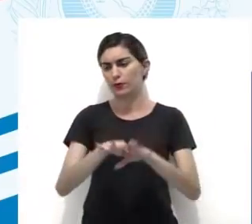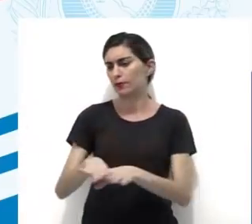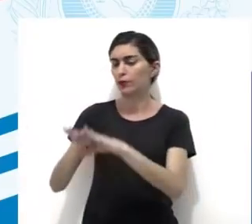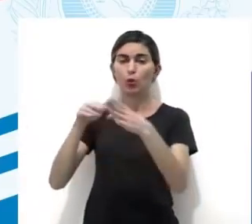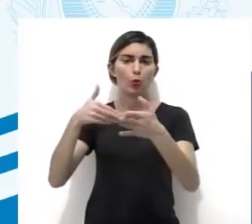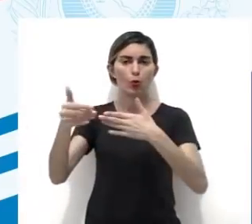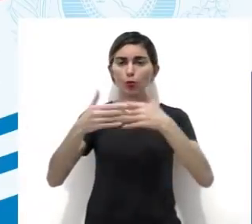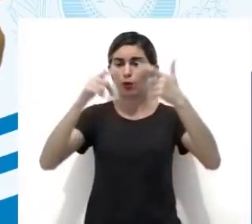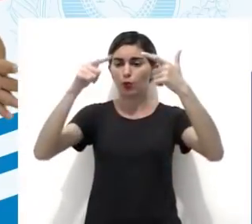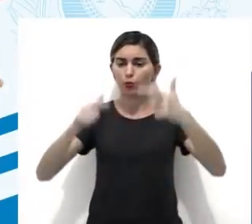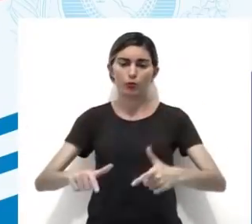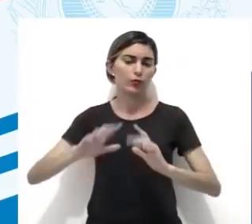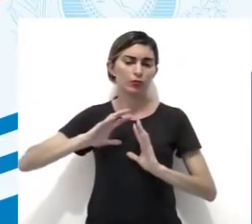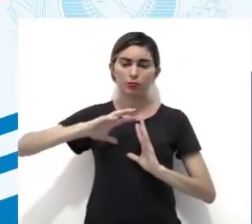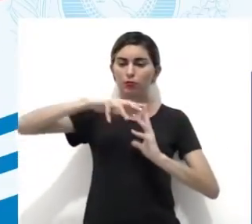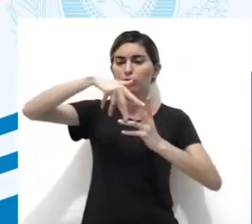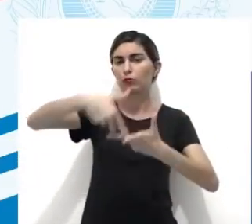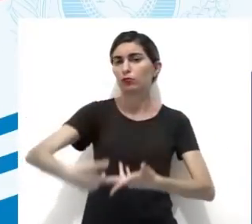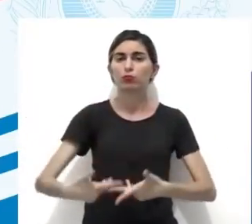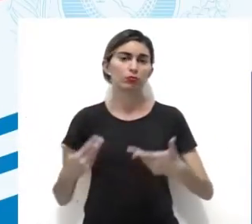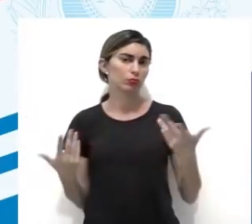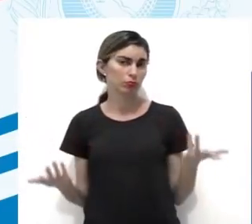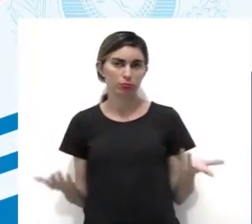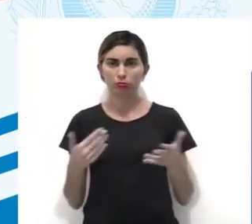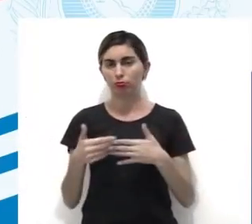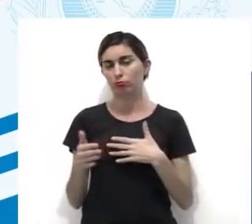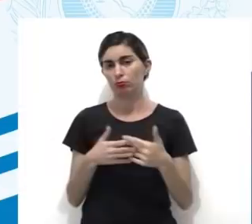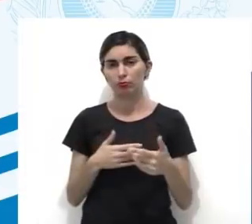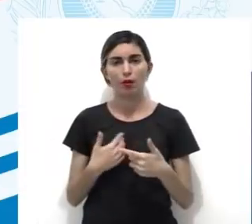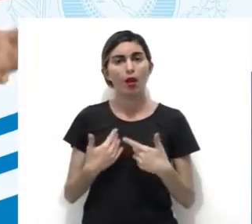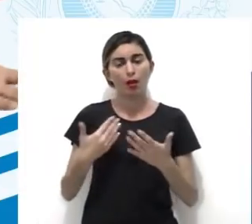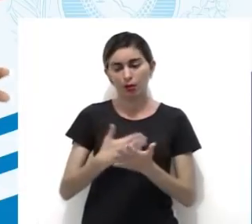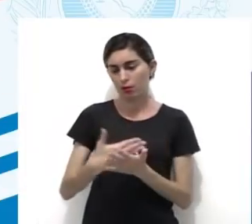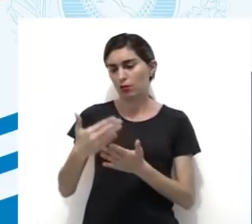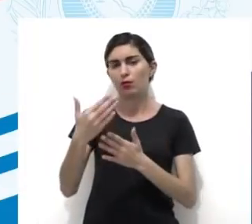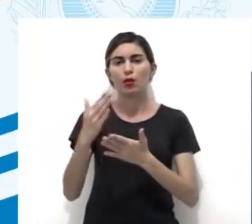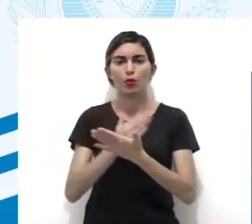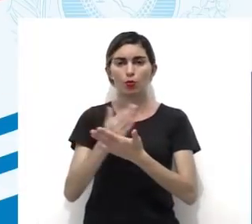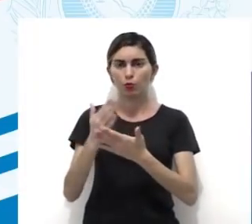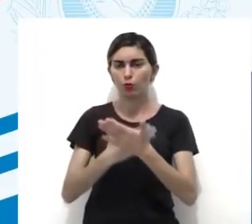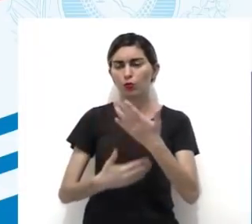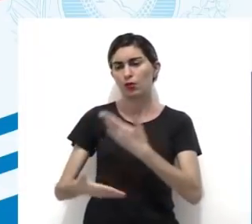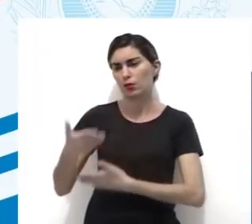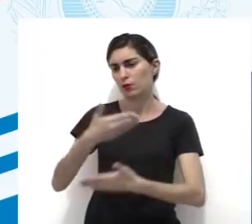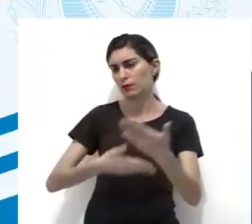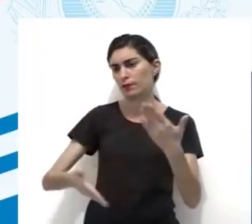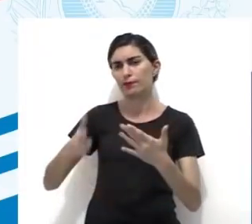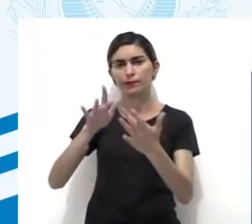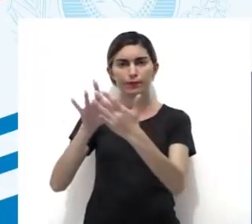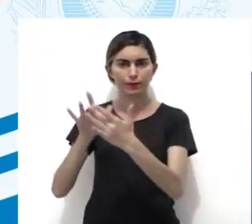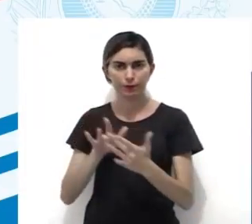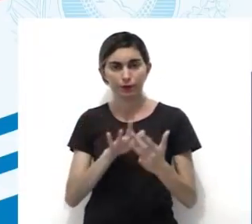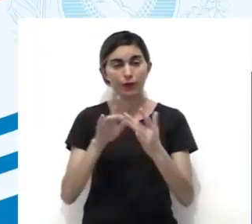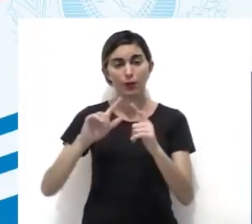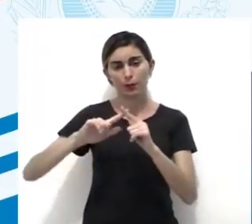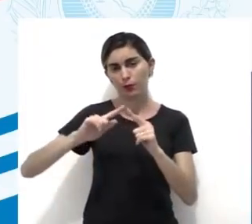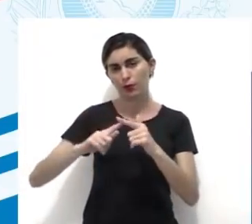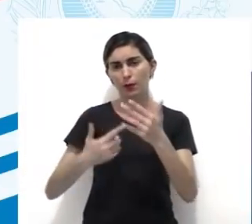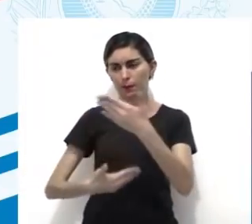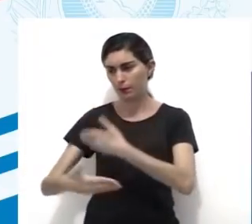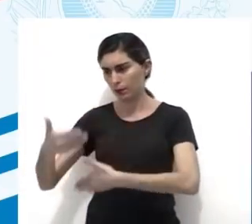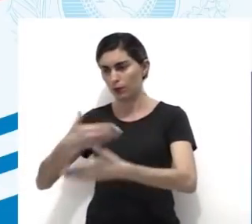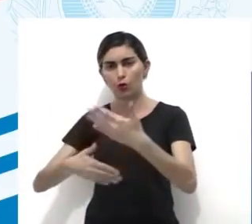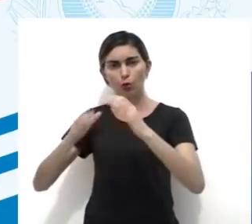qualquer lugar do mundo. A partir de então, a gente estabelece algumas redes e fluxos interligados, porque para haver esse